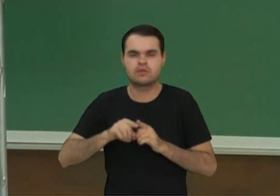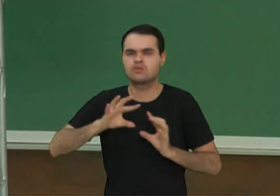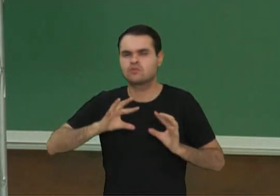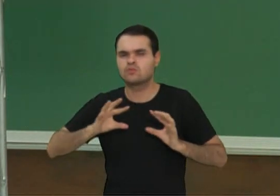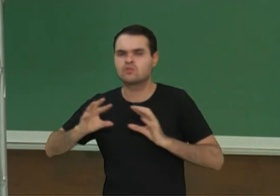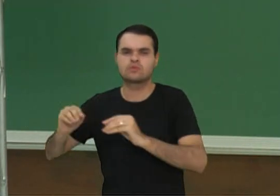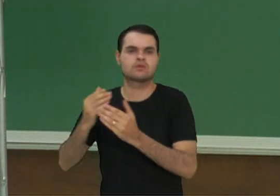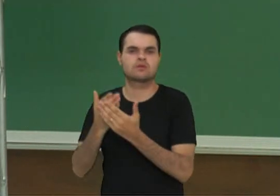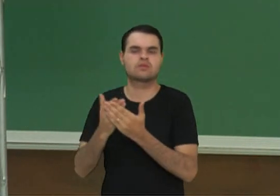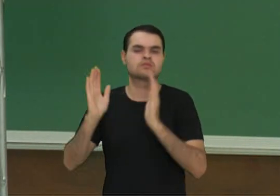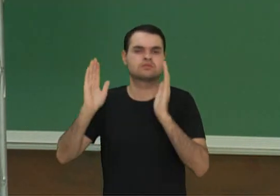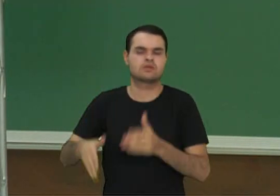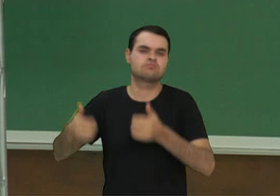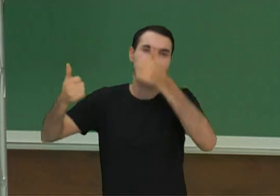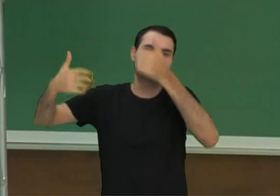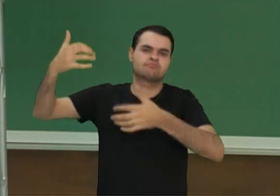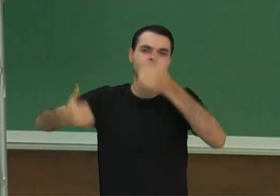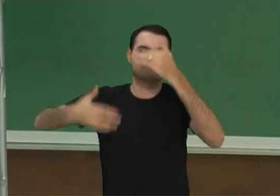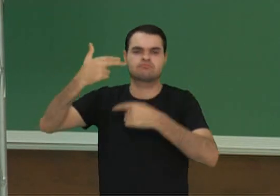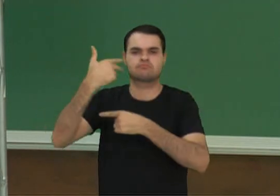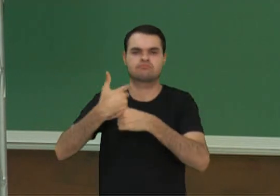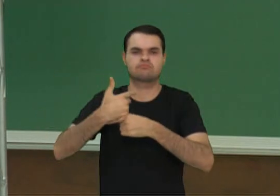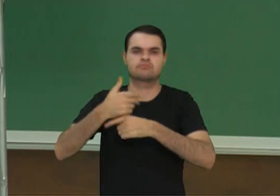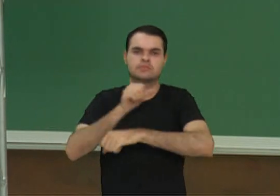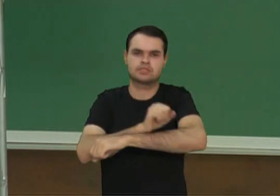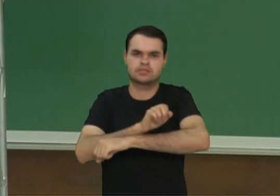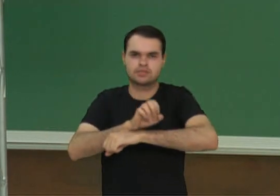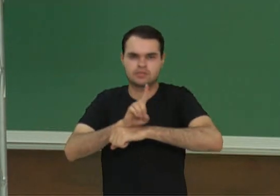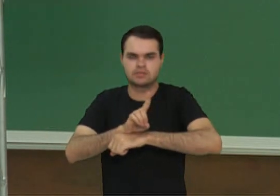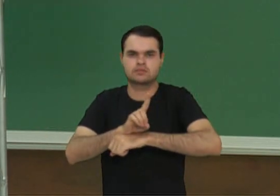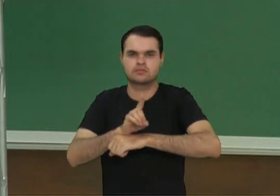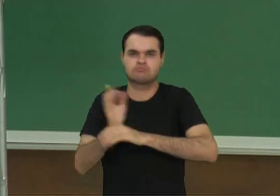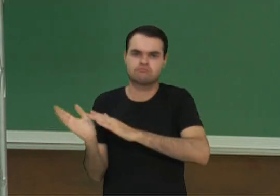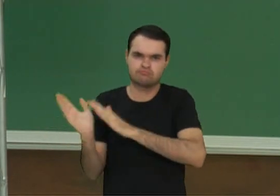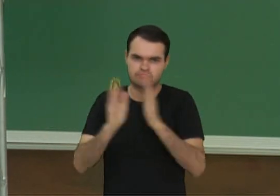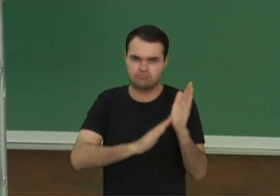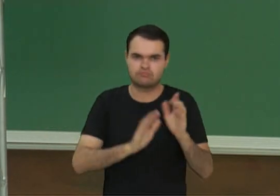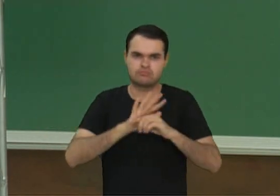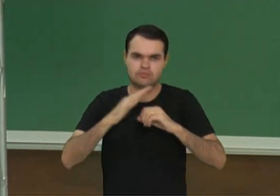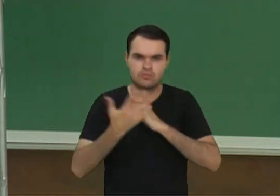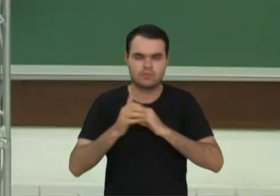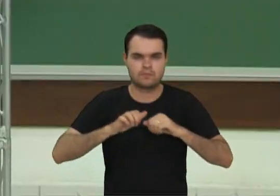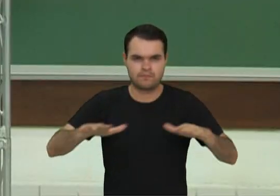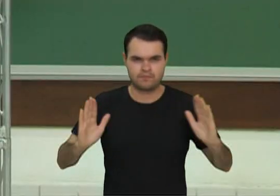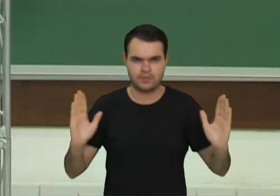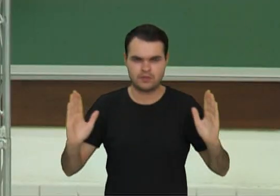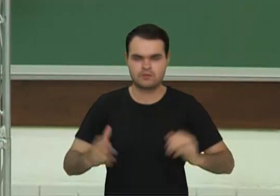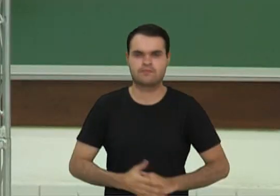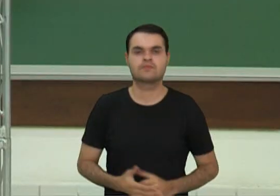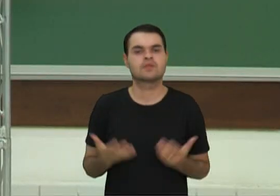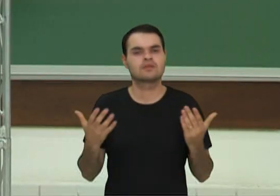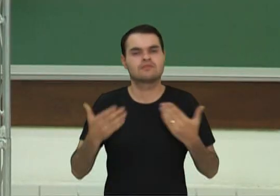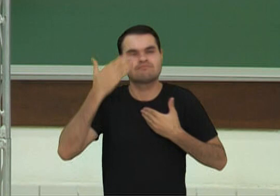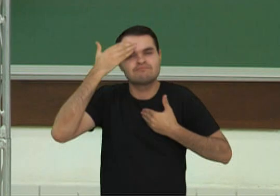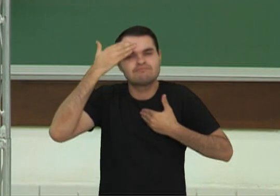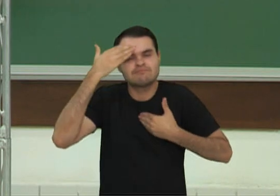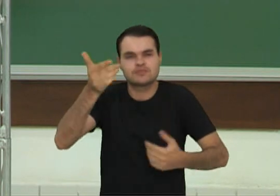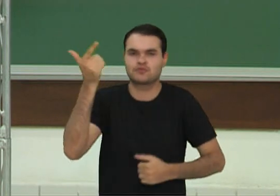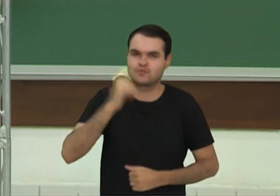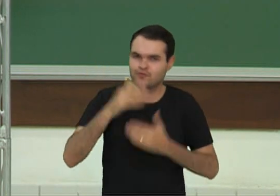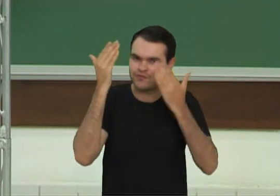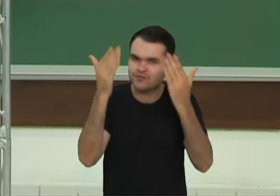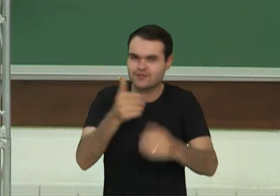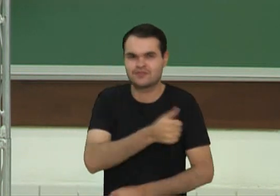as demais aulas que já foram produzidas pela Secretaria de Estado da Educação durante esse período de quarentena. Quero novamente agradecer a